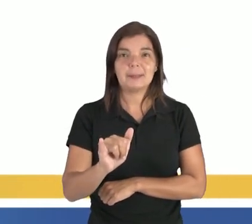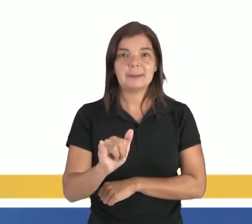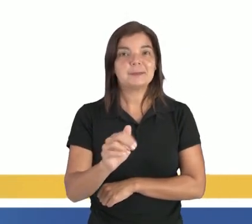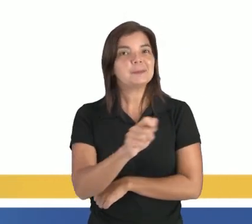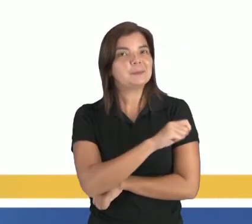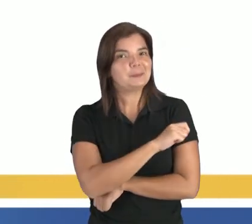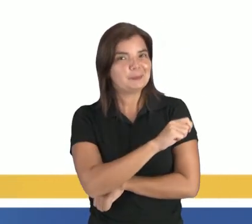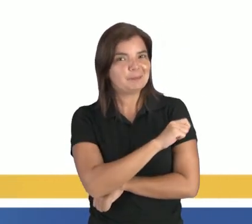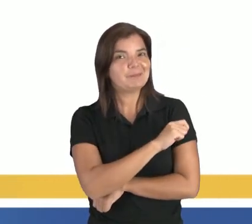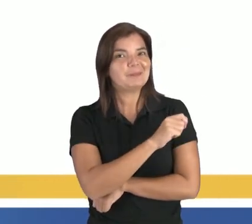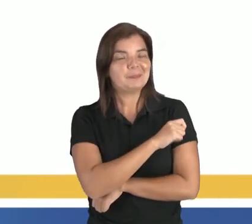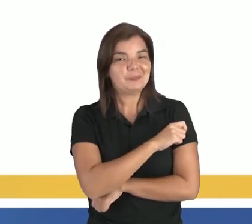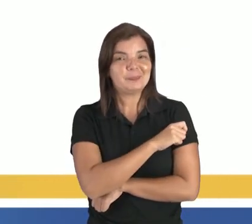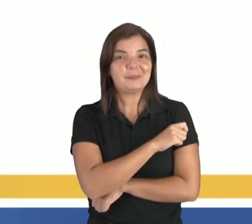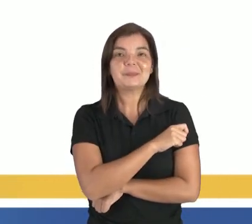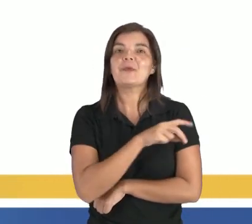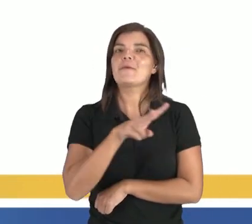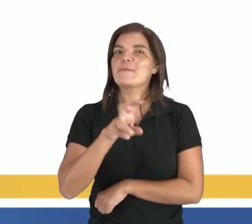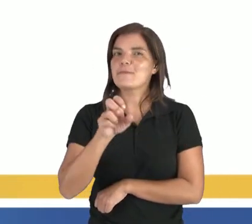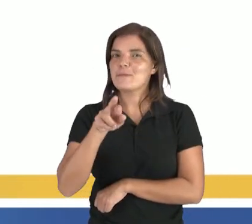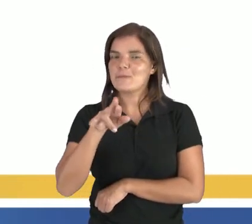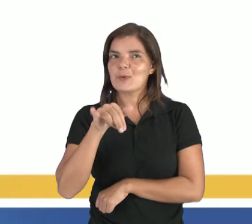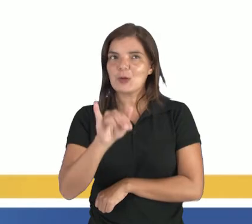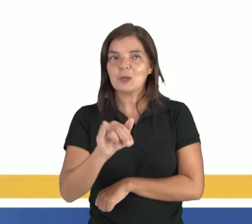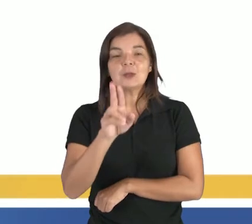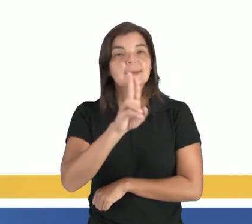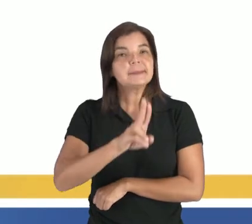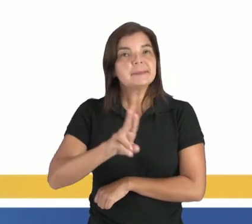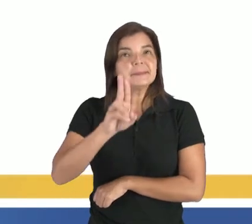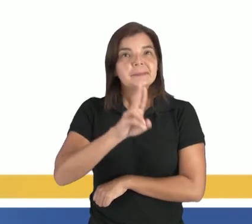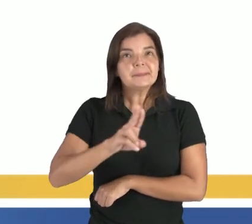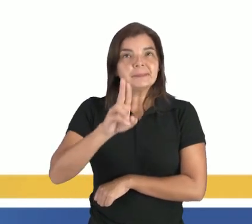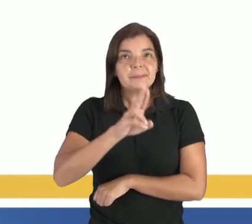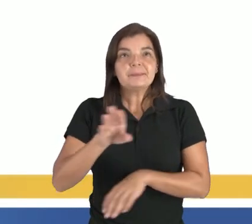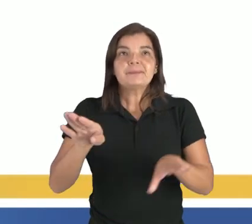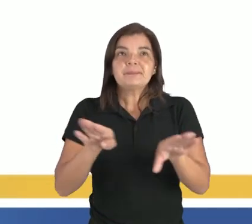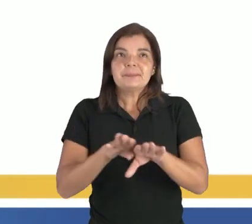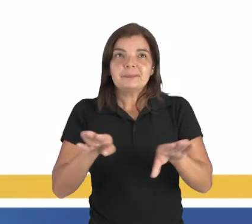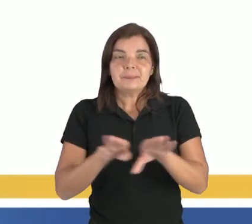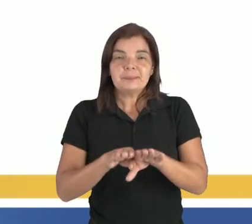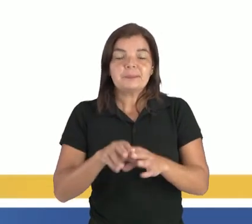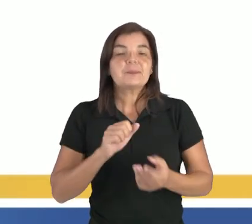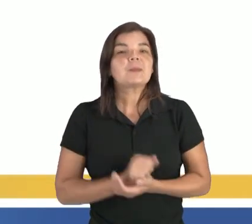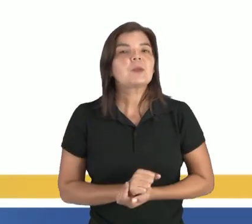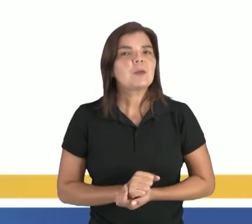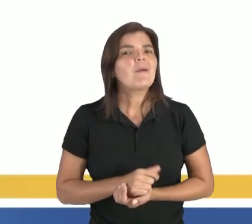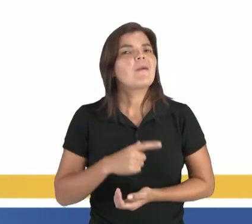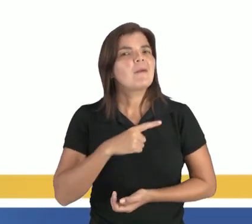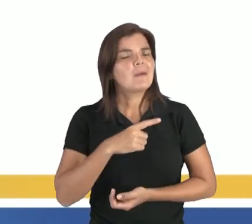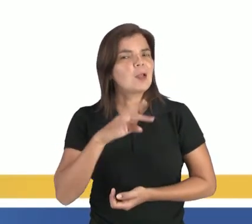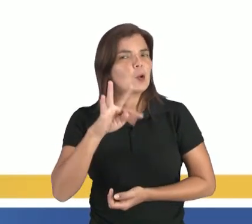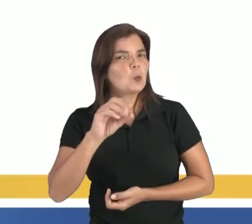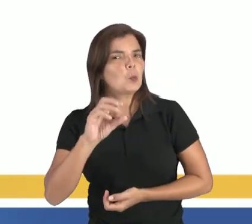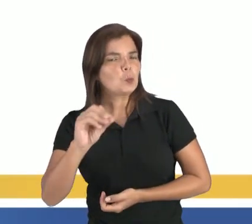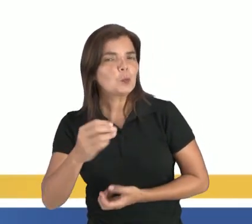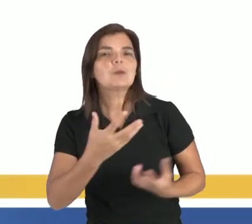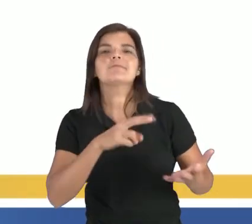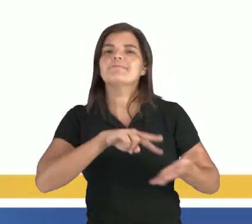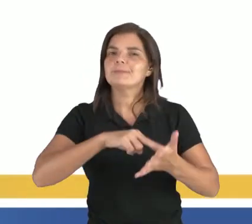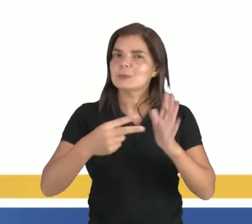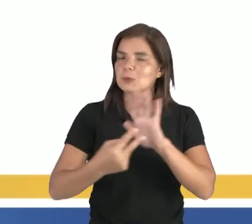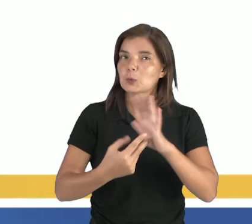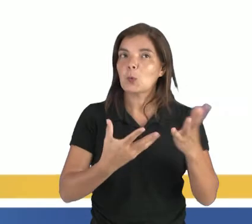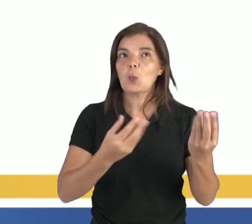pelos alunos, aqui é o very, né? Usamos o very assim como o to, que também significa